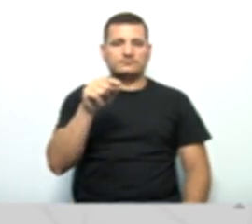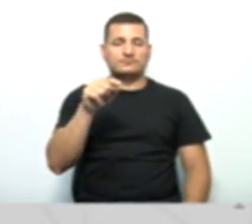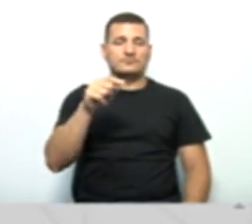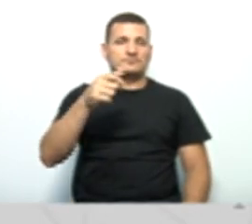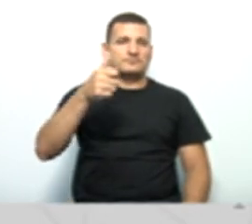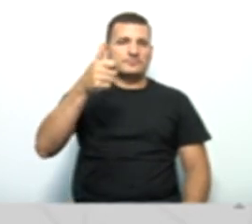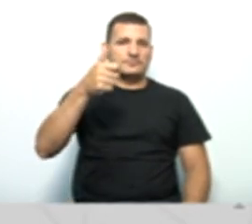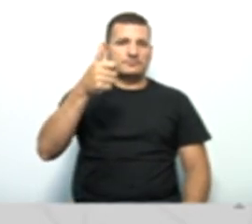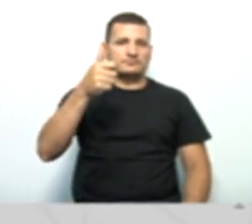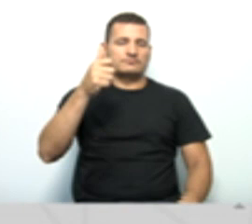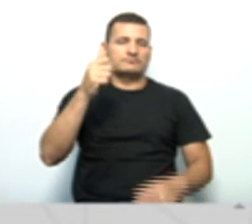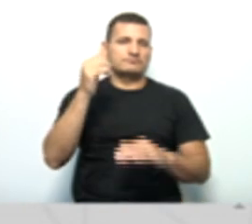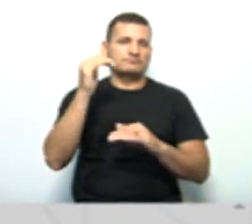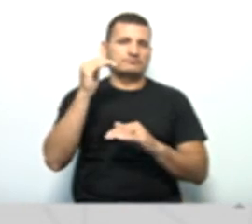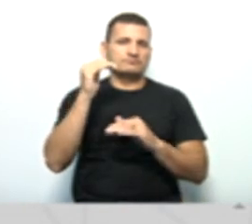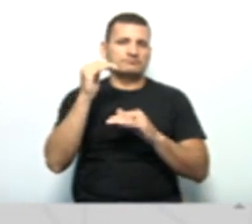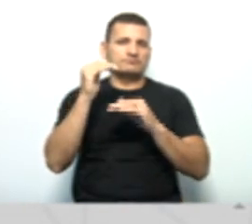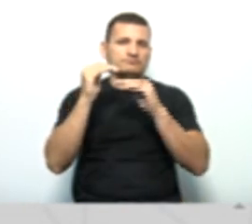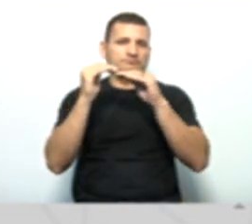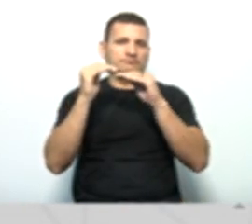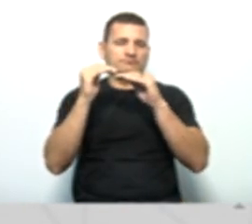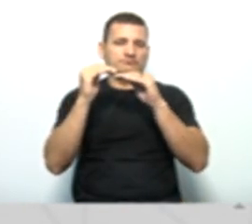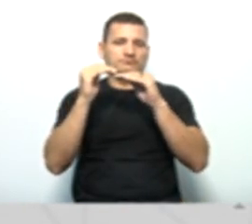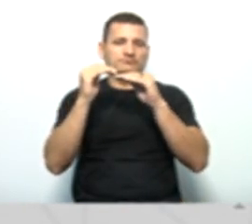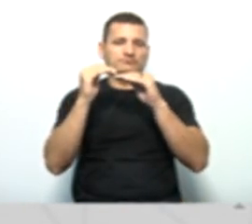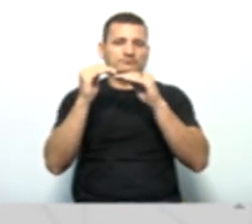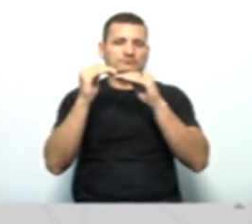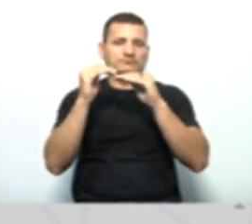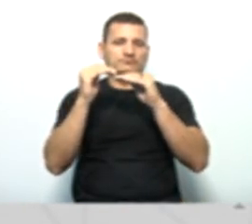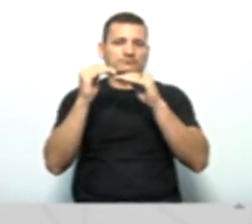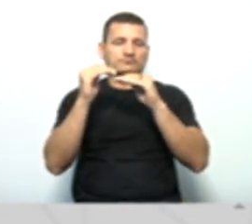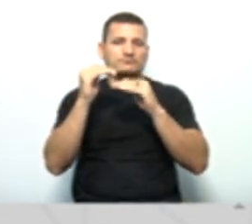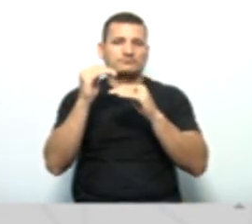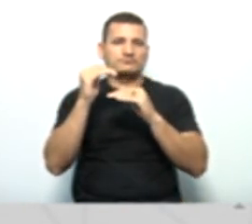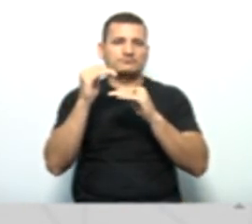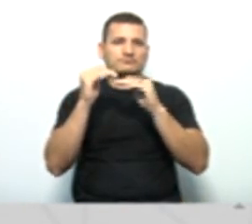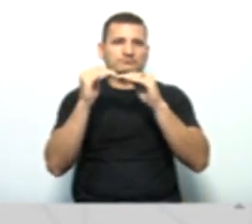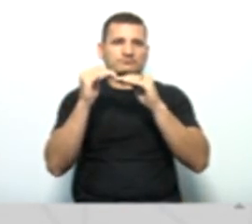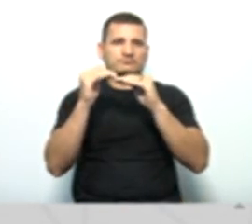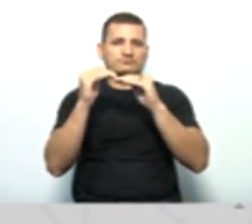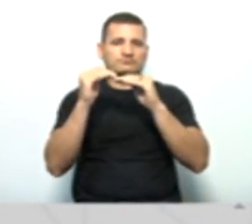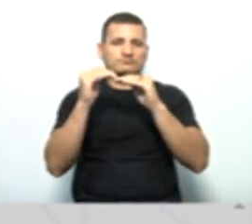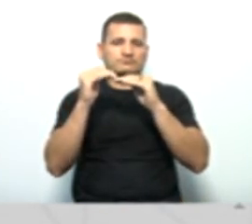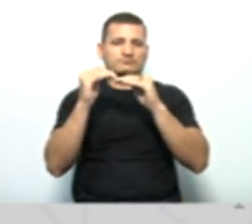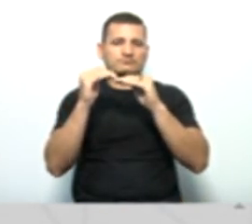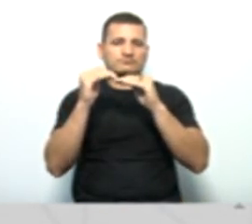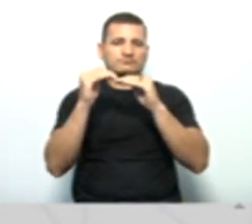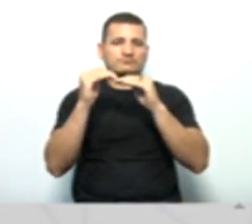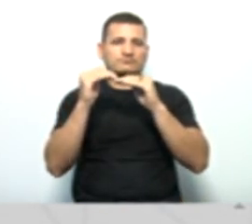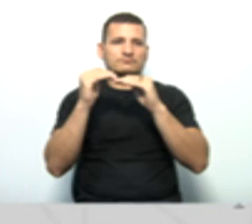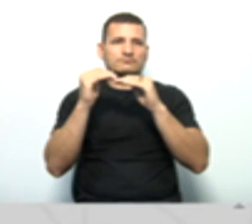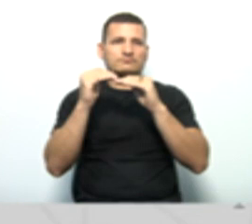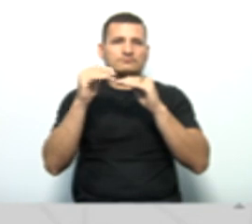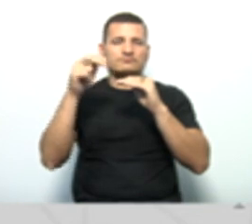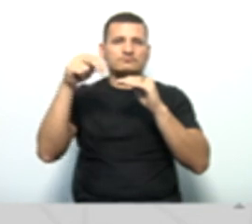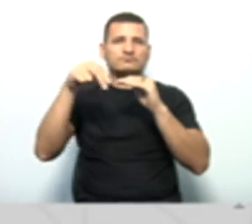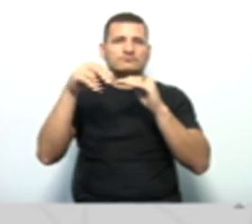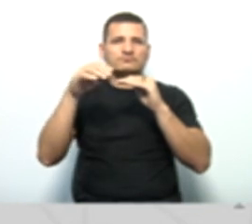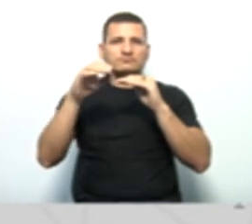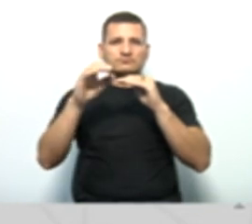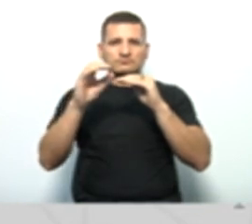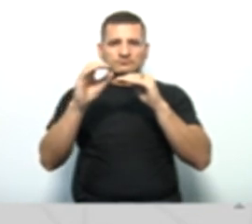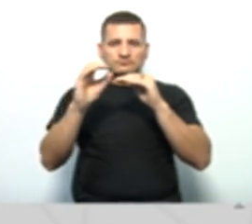1. Toda árvore terá sempre uma única raiz. O nó, elemento que foi adicionado a outro